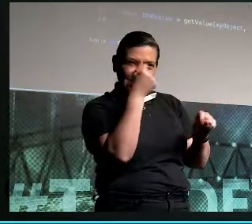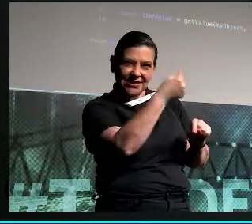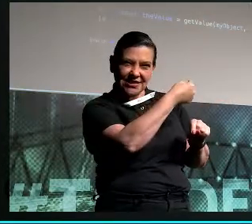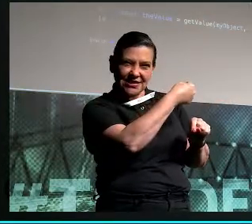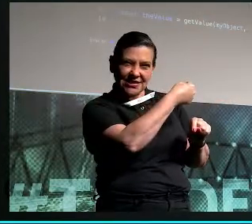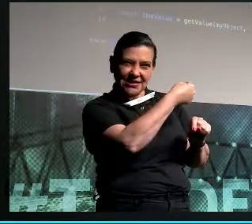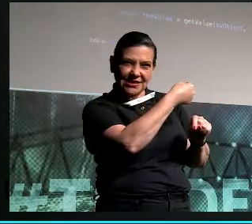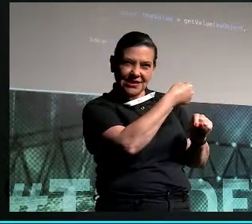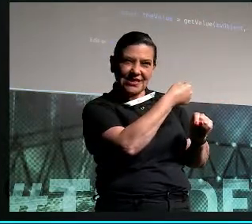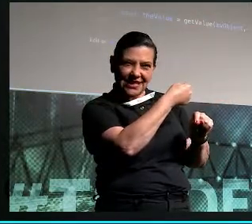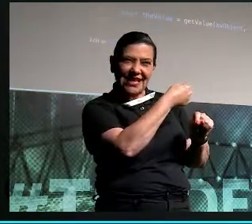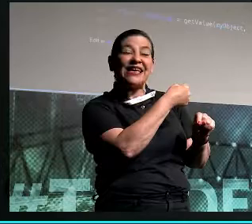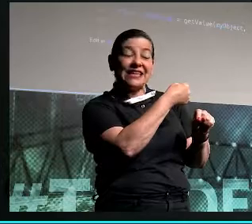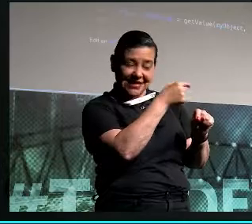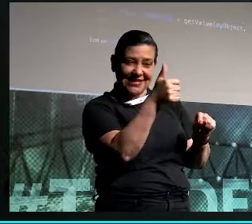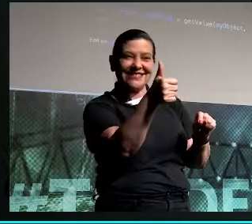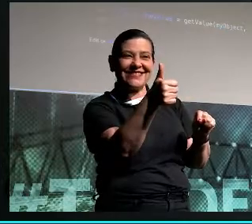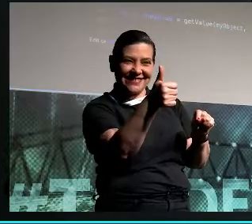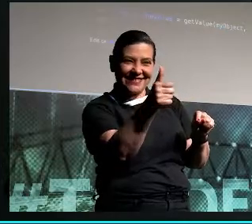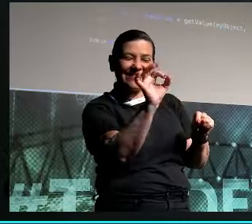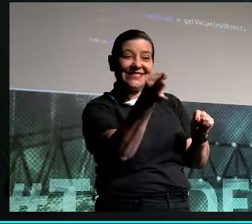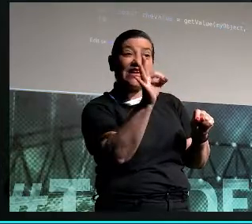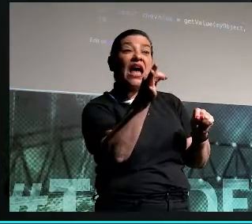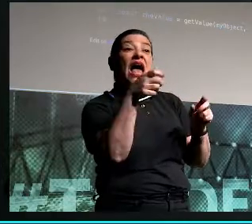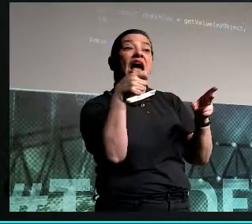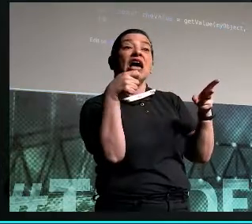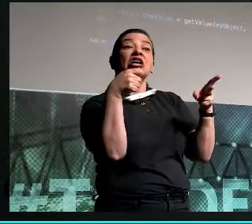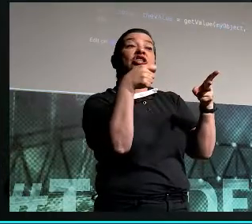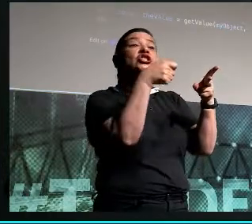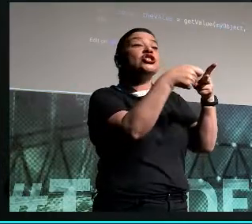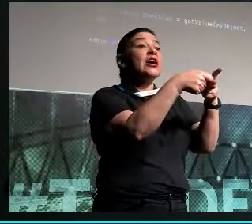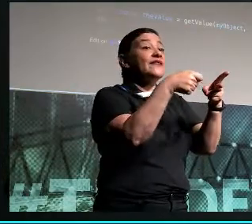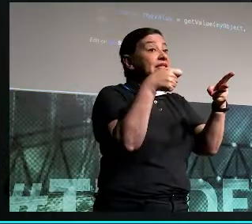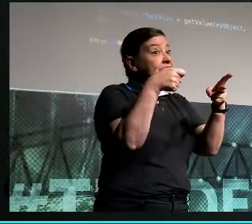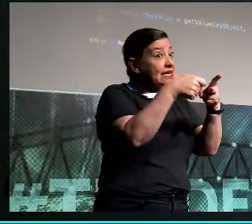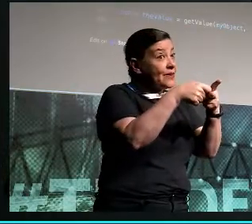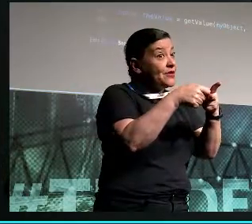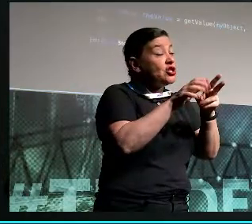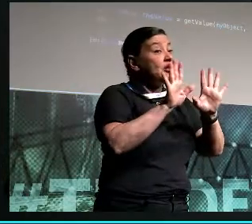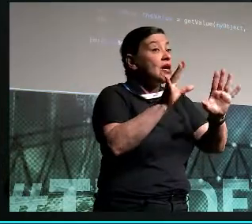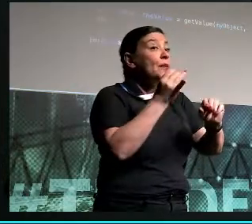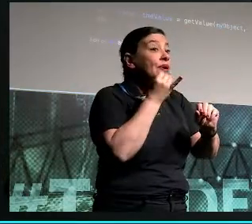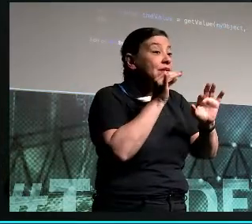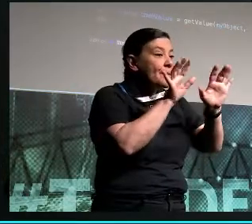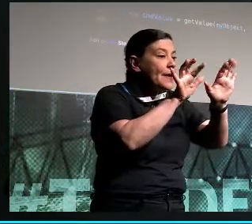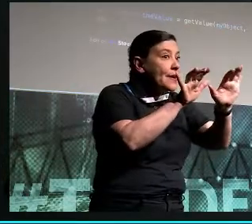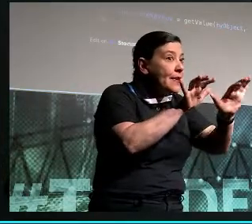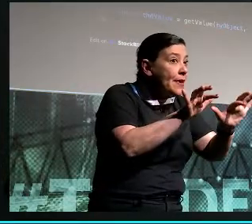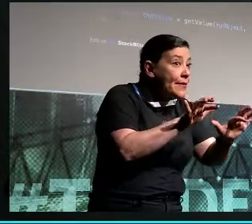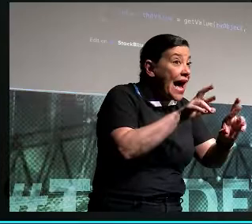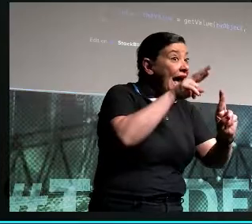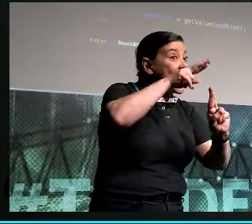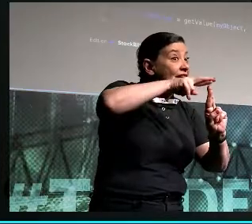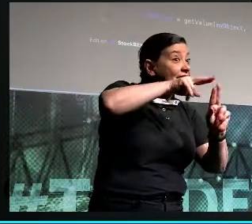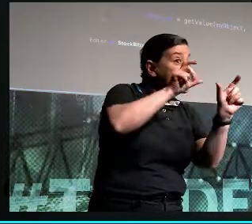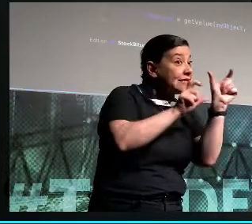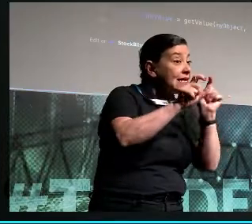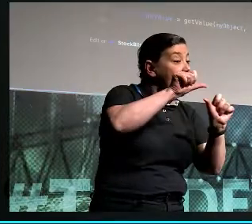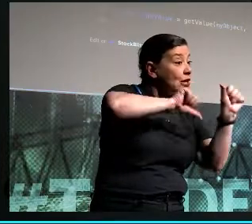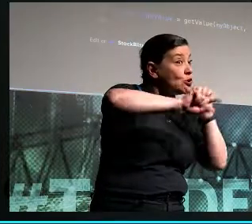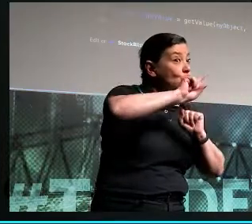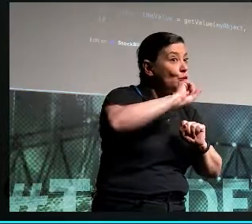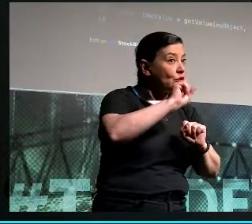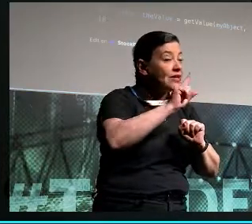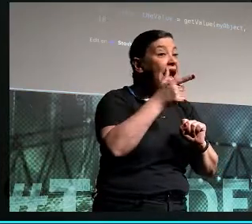coisas diferentes. Uma coisa é o const do JavaScript, onde você está falando que você não pode mudar a referência daquela variável. Outra coisa é